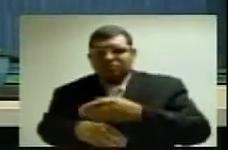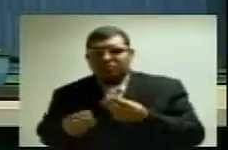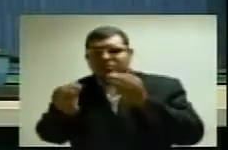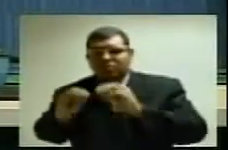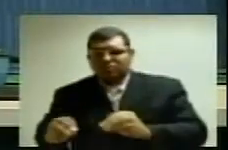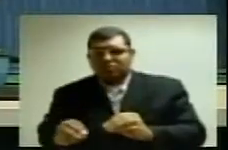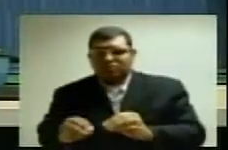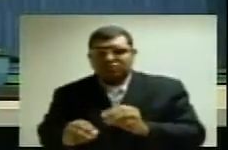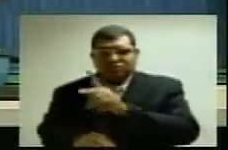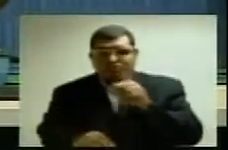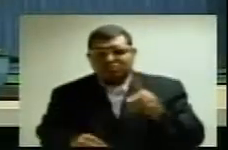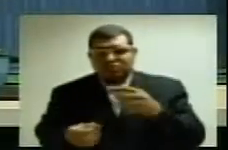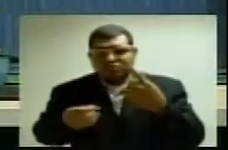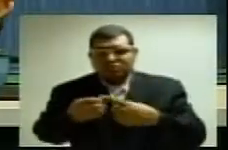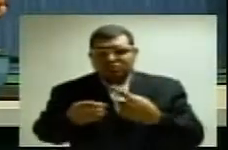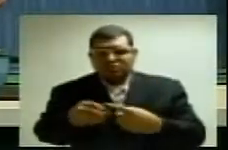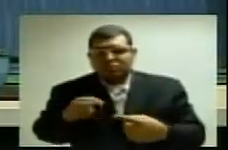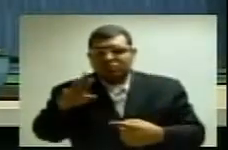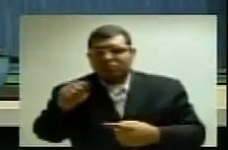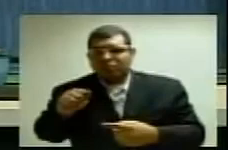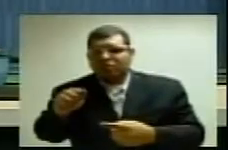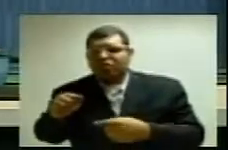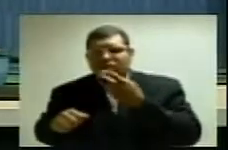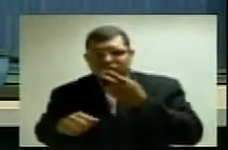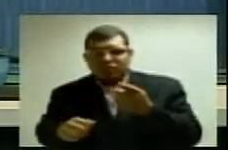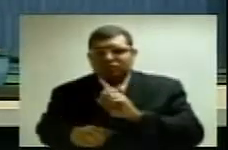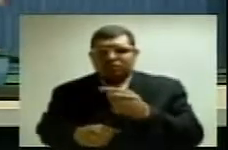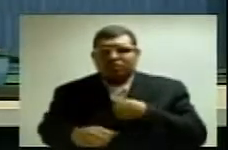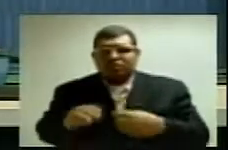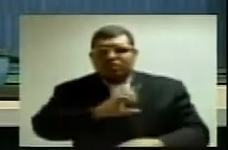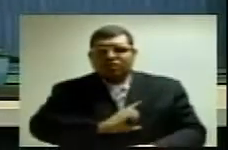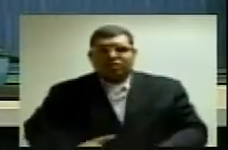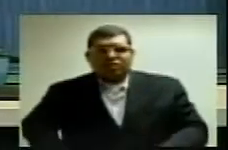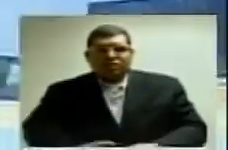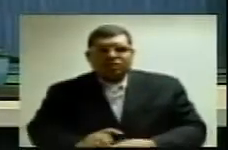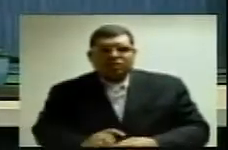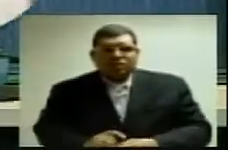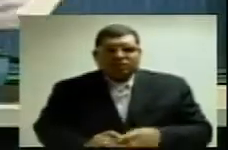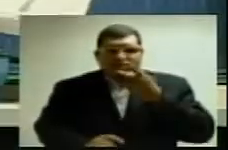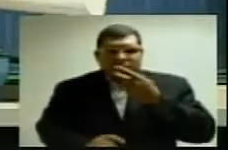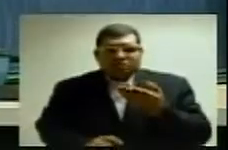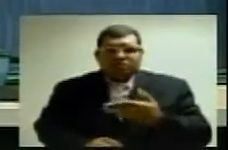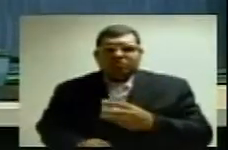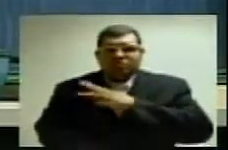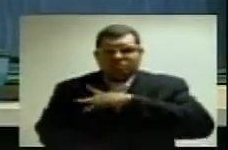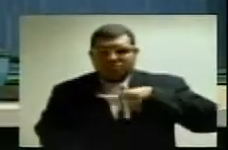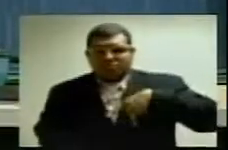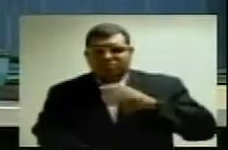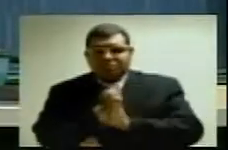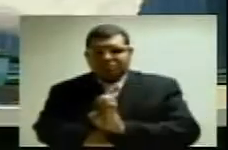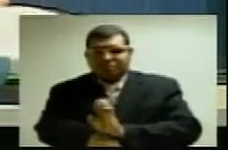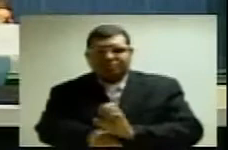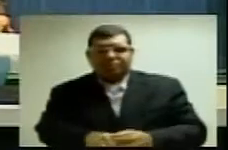se instalou na Prefeitura Municipal de Boca do Acre. Quem diz isso não é o deputado Marcelo Ramos. Quem diz isso é o Ministério